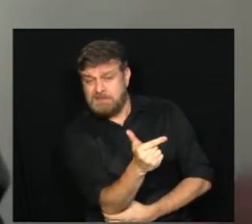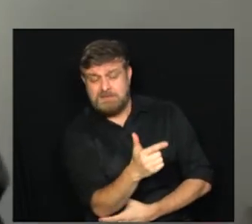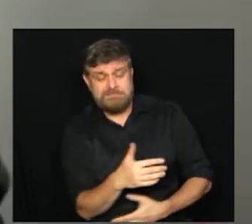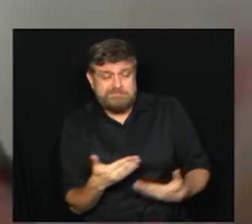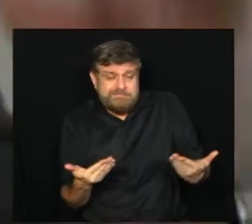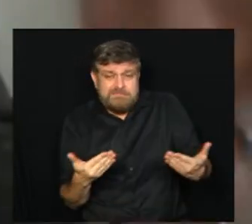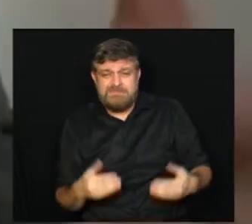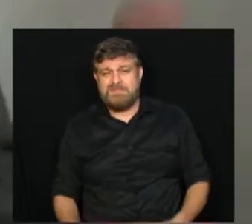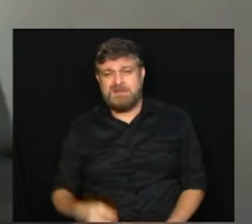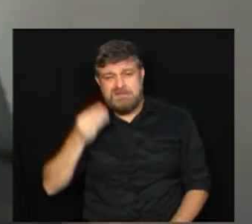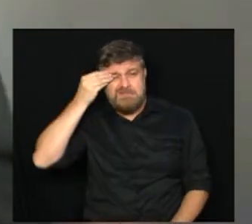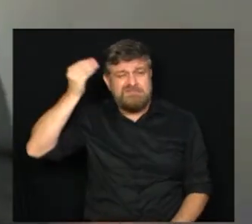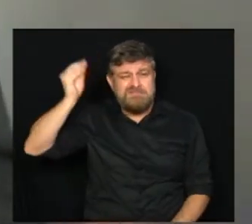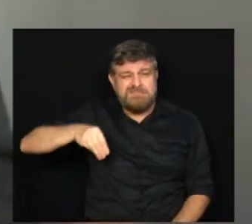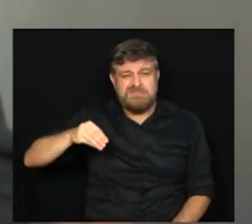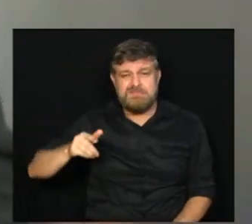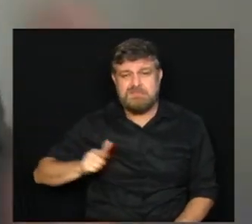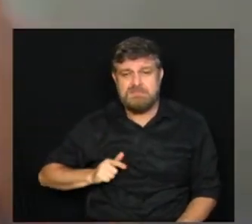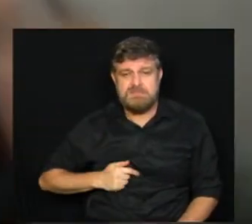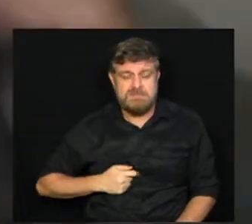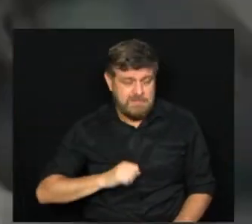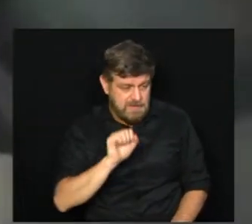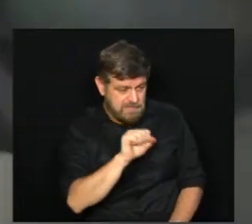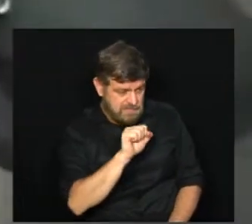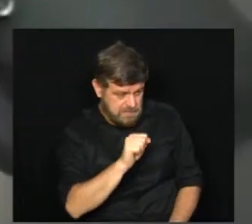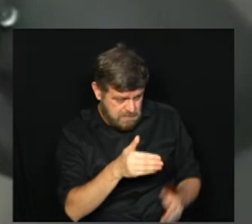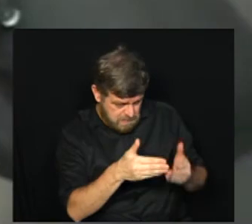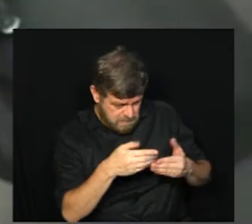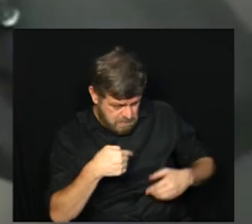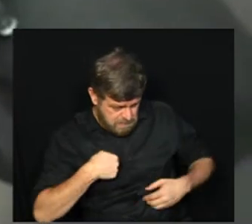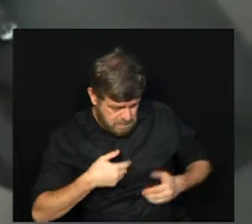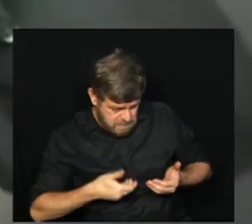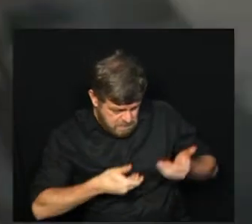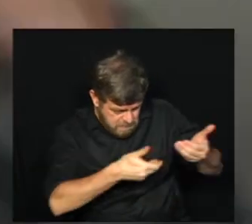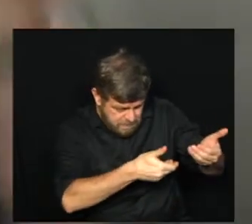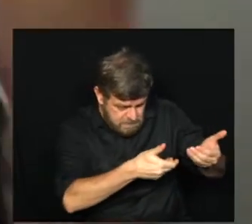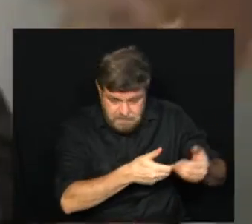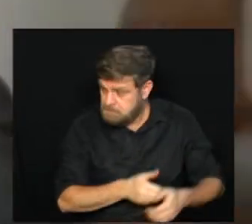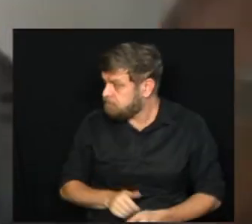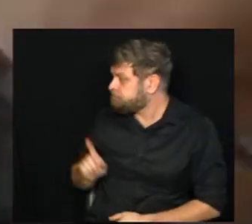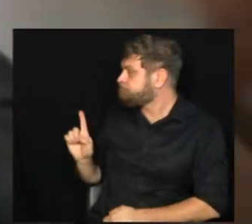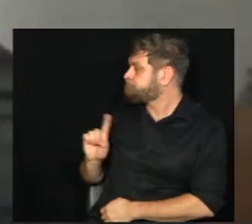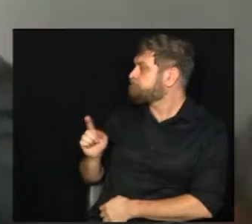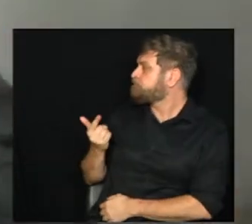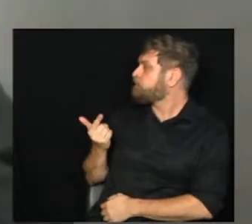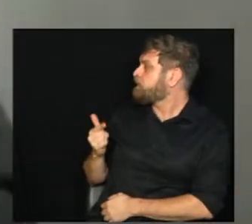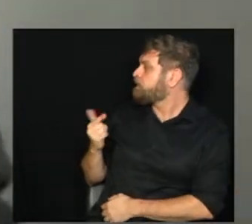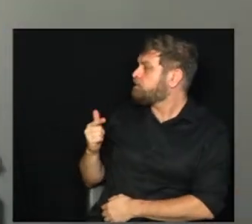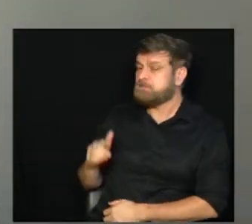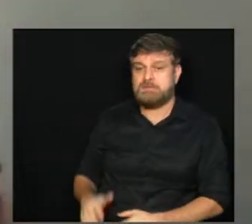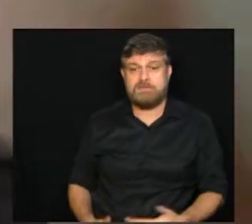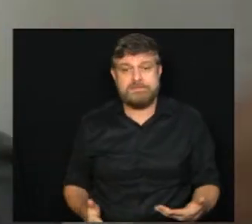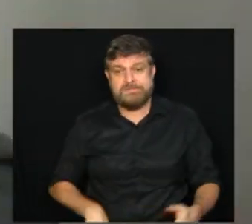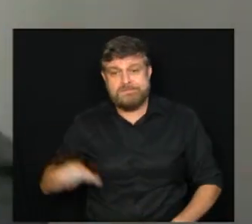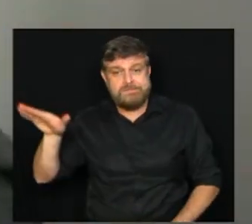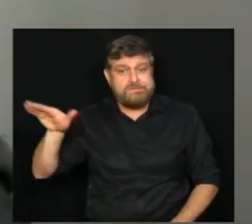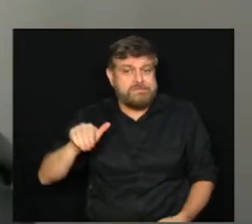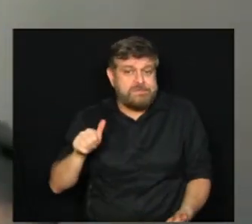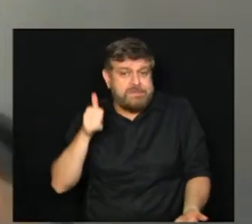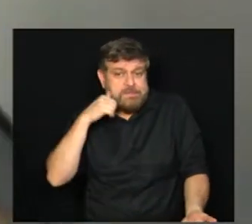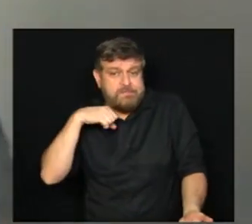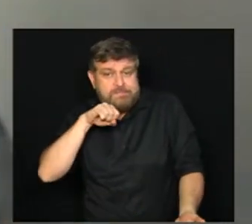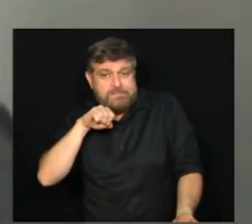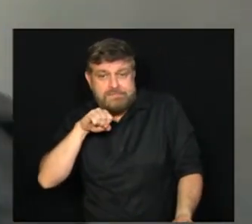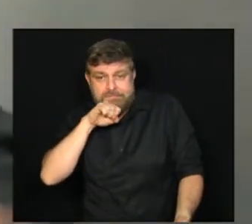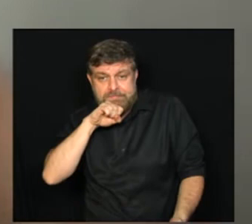Então, o que ele fazia? Ele batia na porta da creche e aí, não tem vaga, o pai vira, contrata uma senhora, uma mãe crecheira, ou